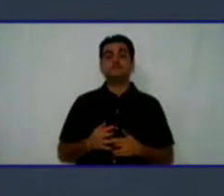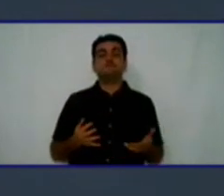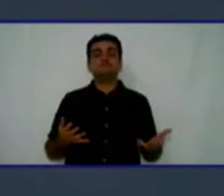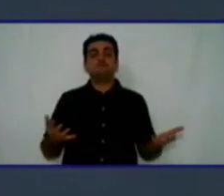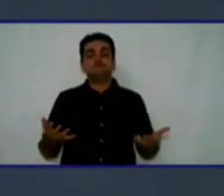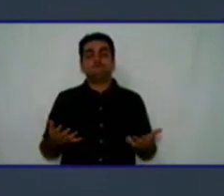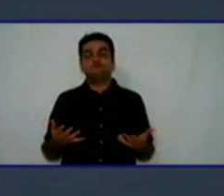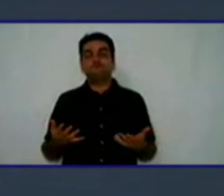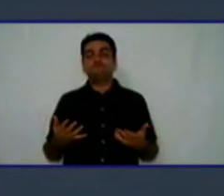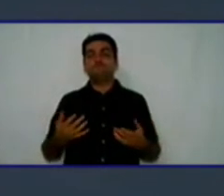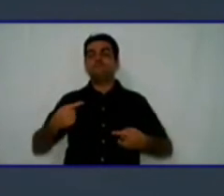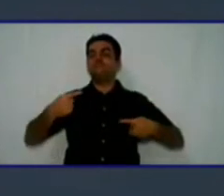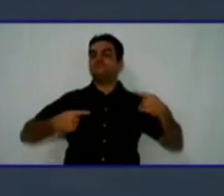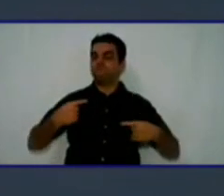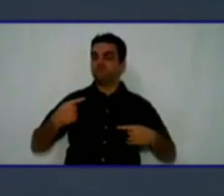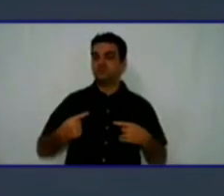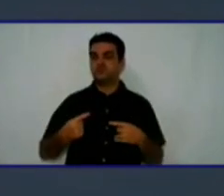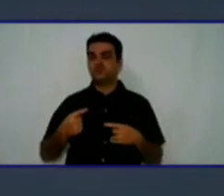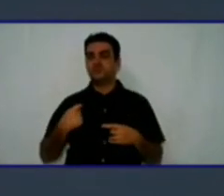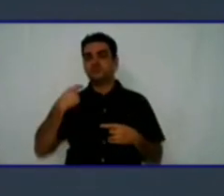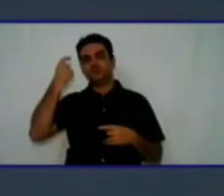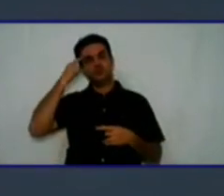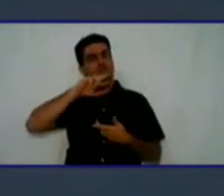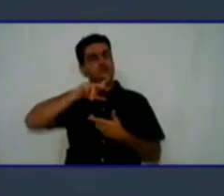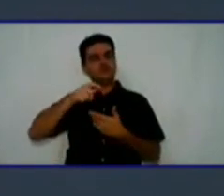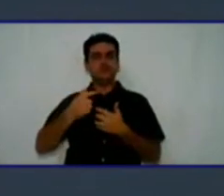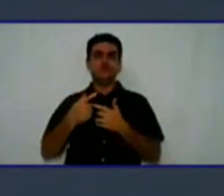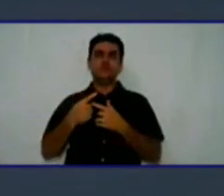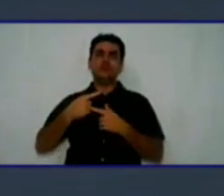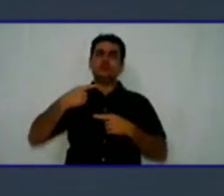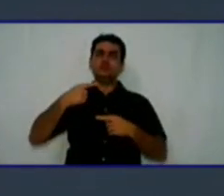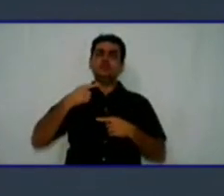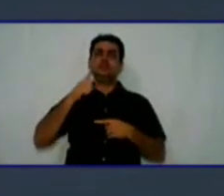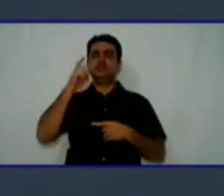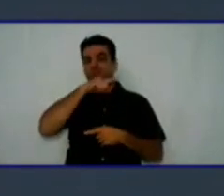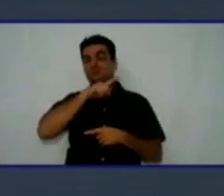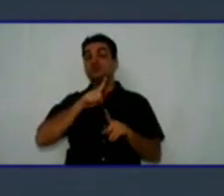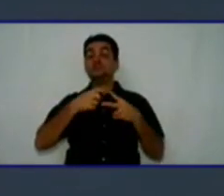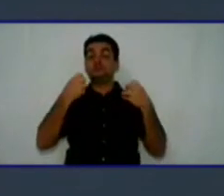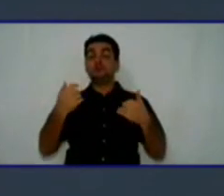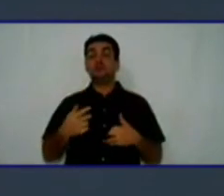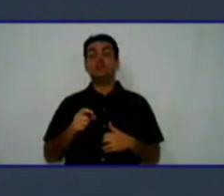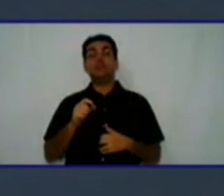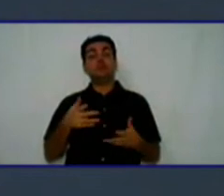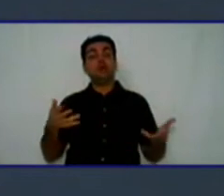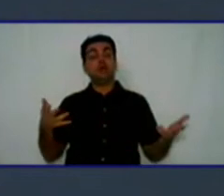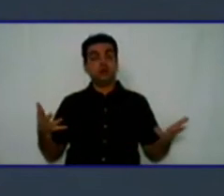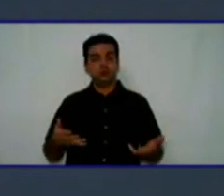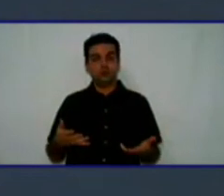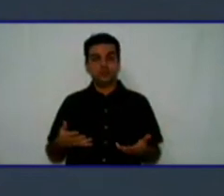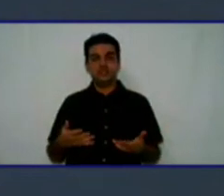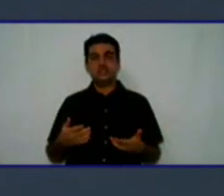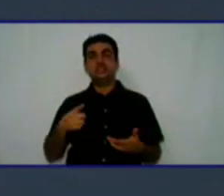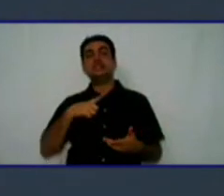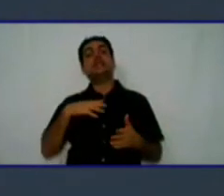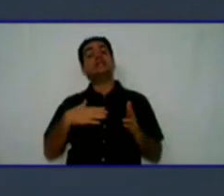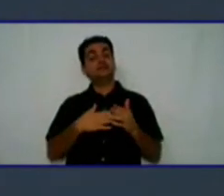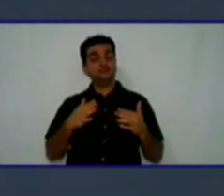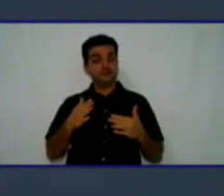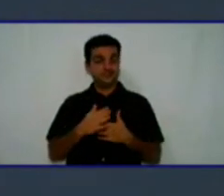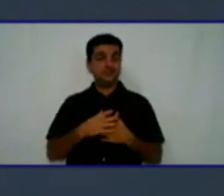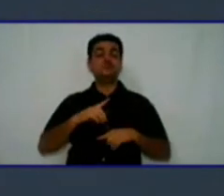isto dialoga com as dificuldades que Sua Excelência indicou, isso dialoga com os limites materiais